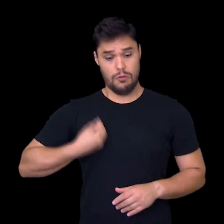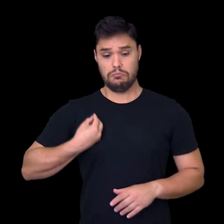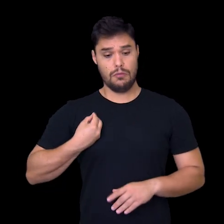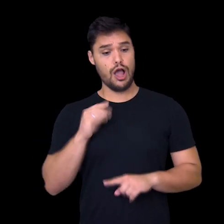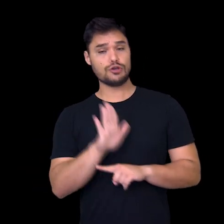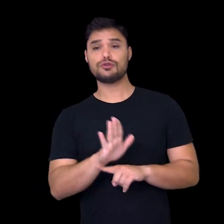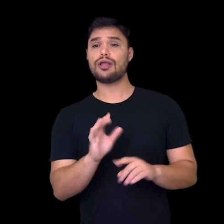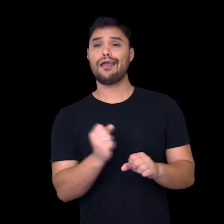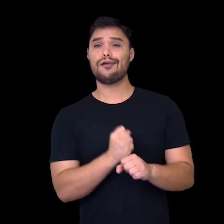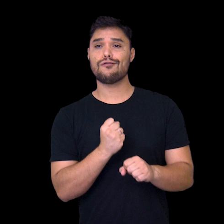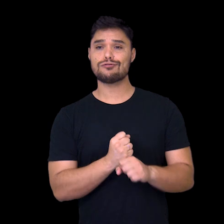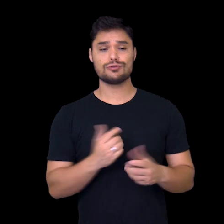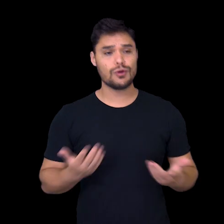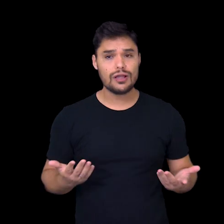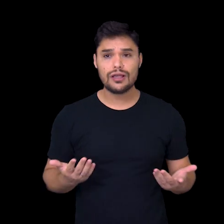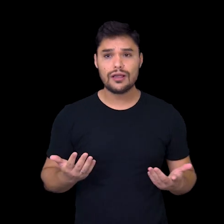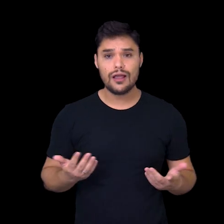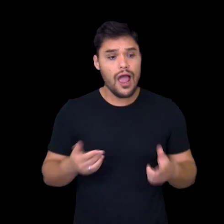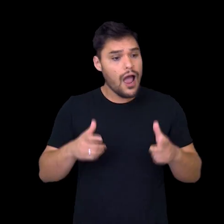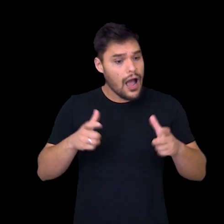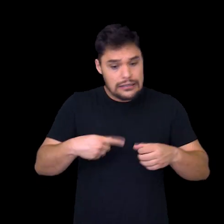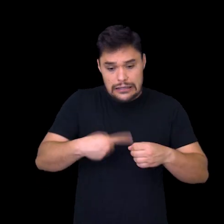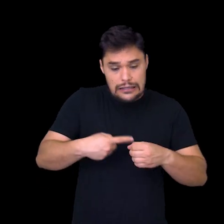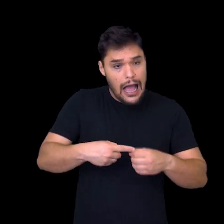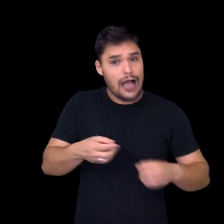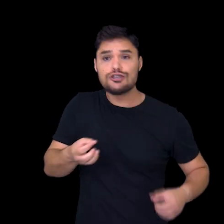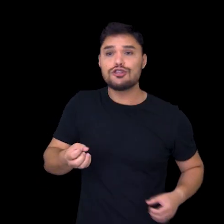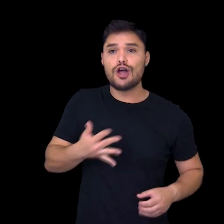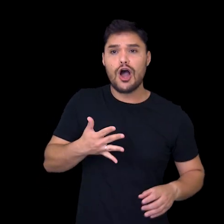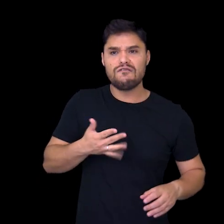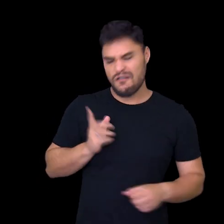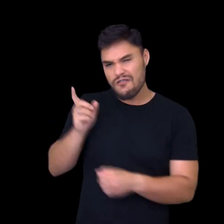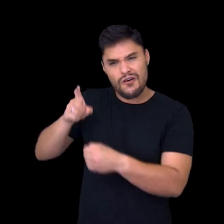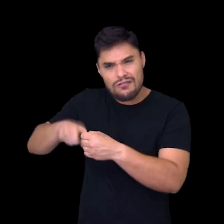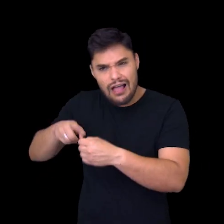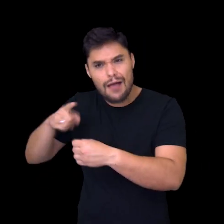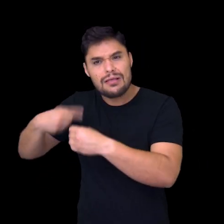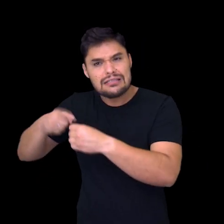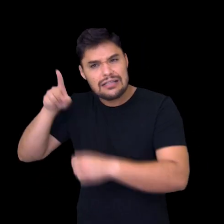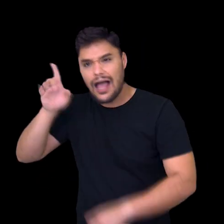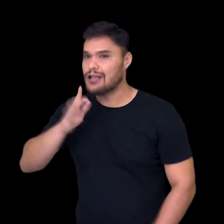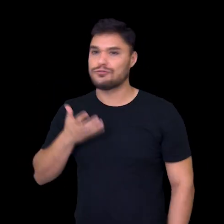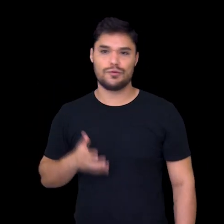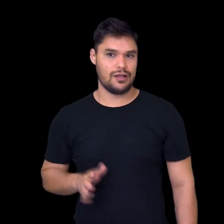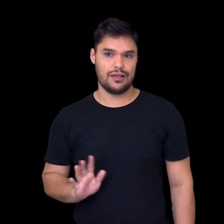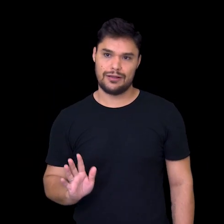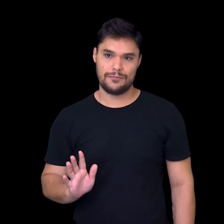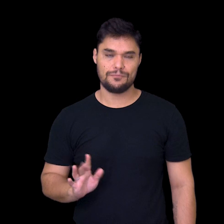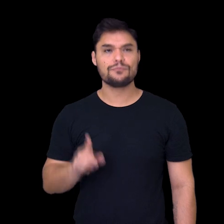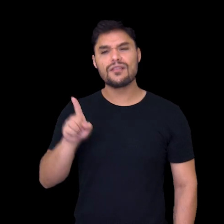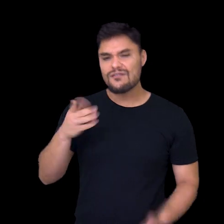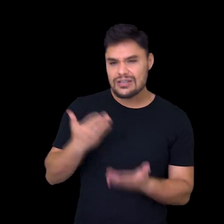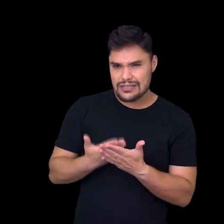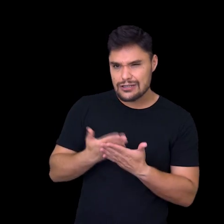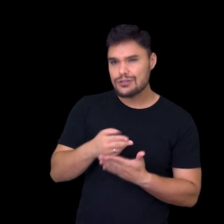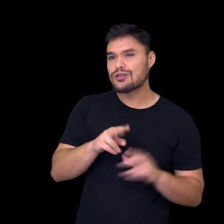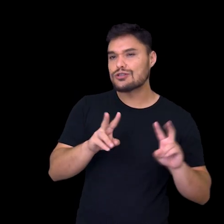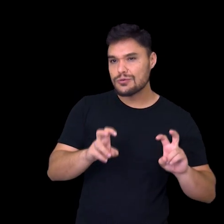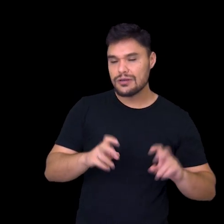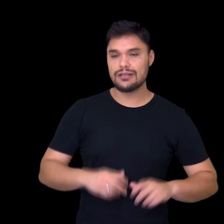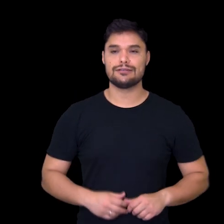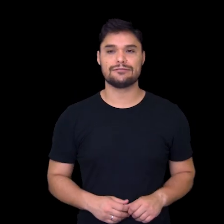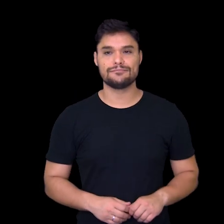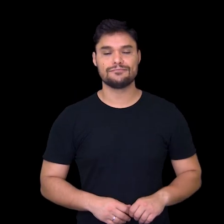eu estou aqui e a modernidade é aqui, por que eu tenho que voltar? Professora, eu sei que você estudou sobre